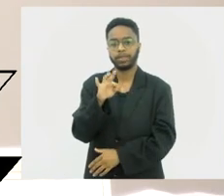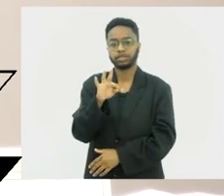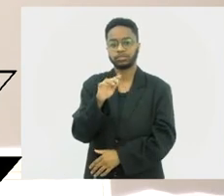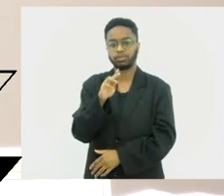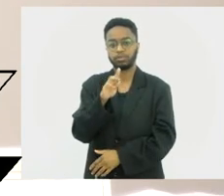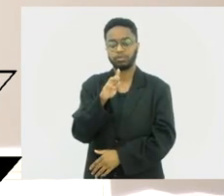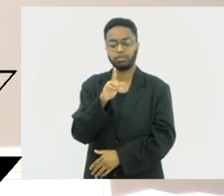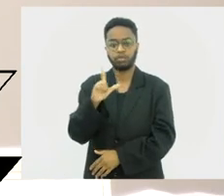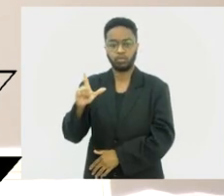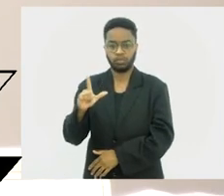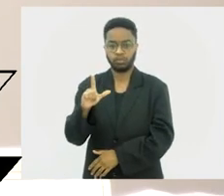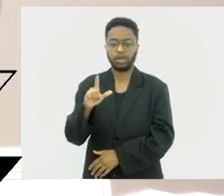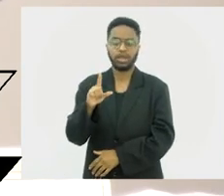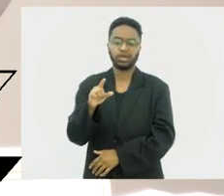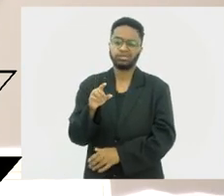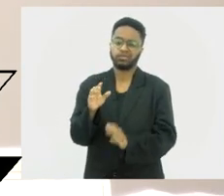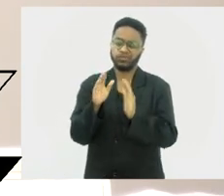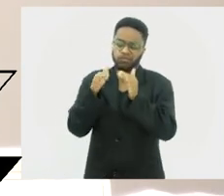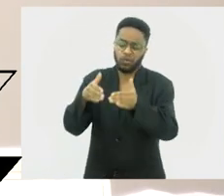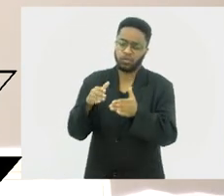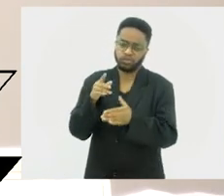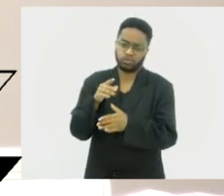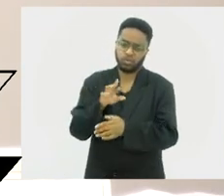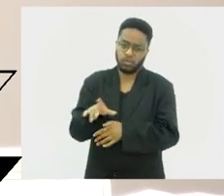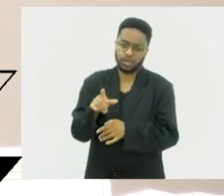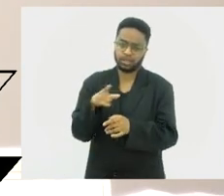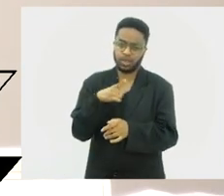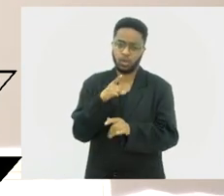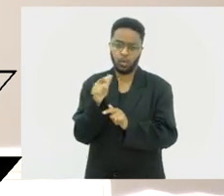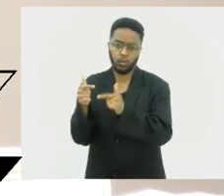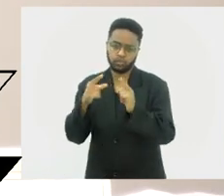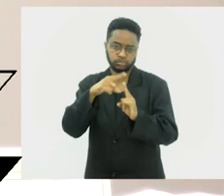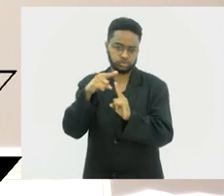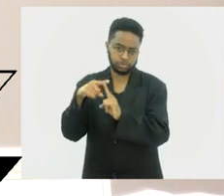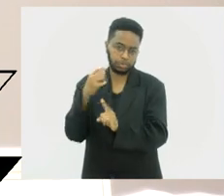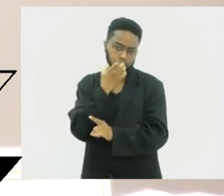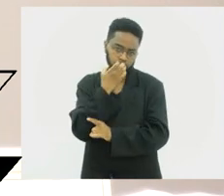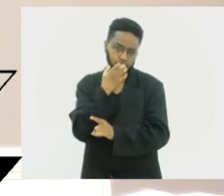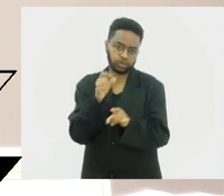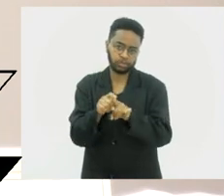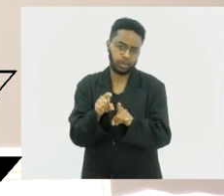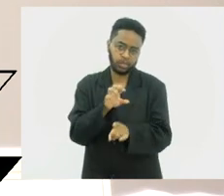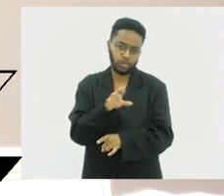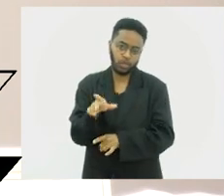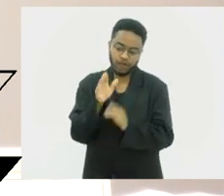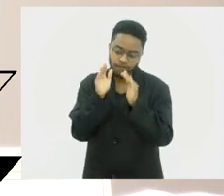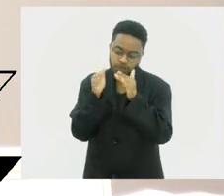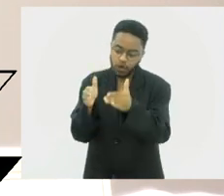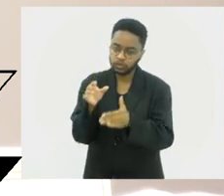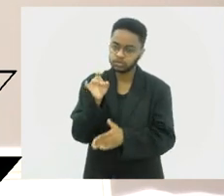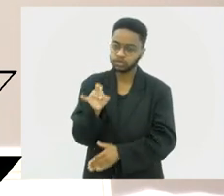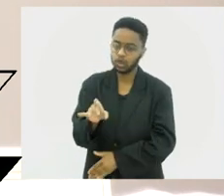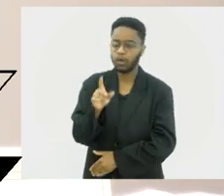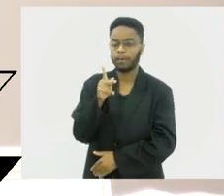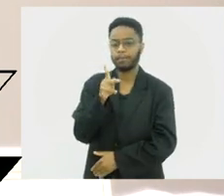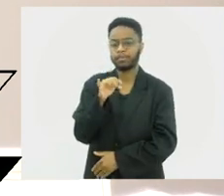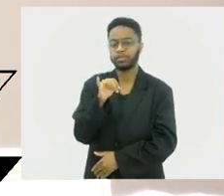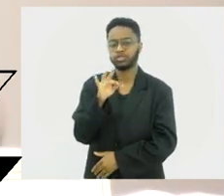cães de grande porte, potencialmente ferozes, nunca foi, embora ela acabou